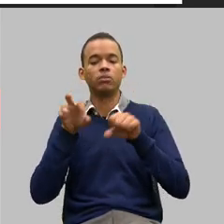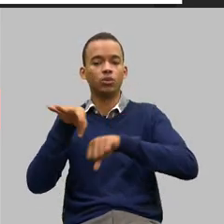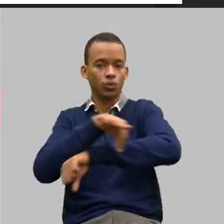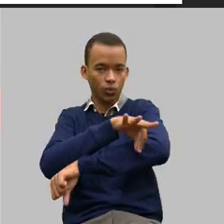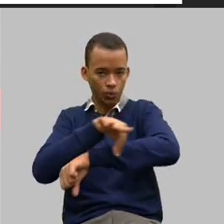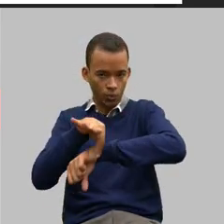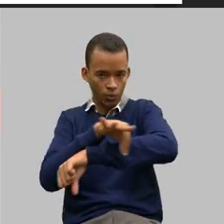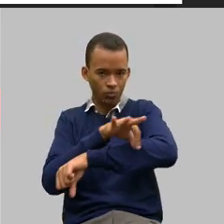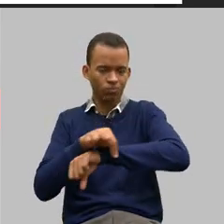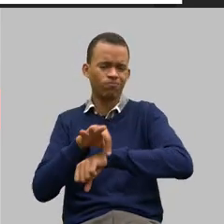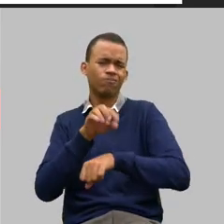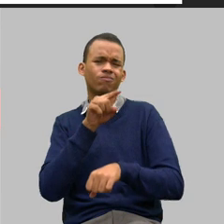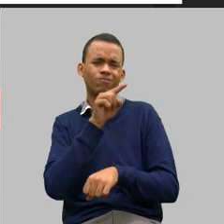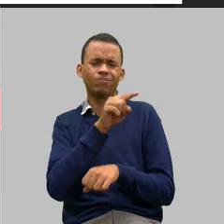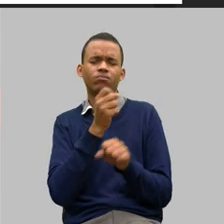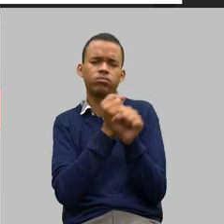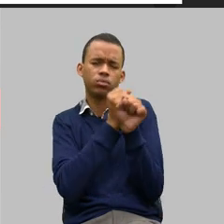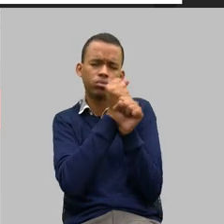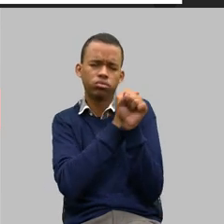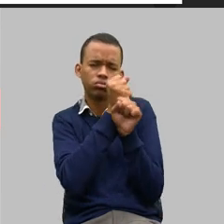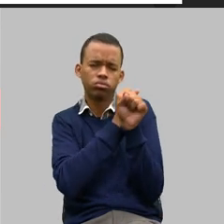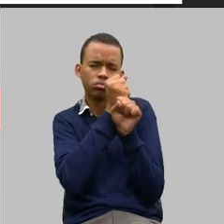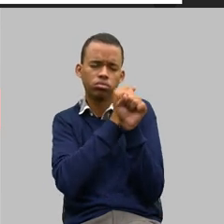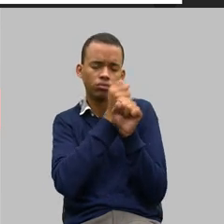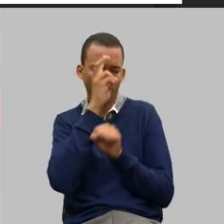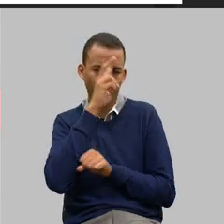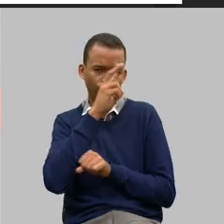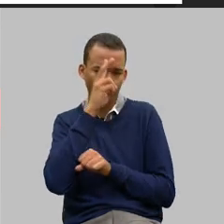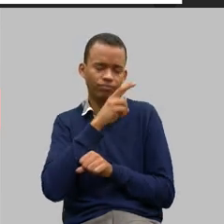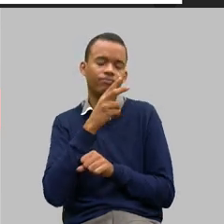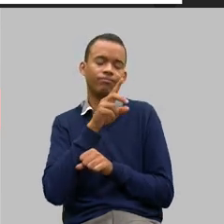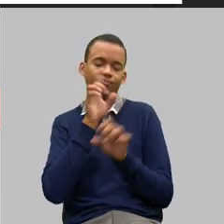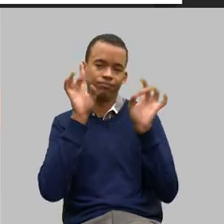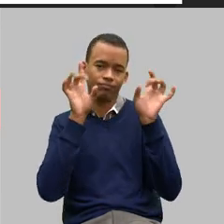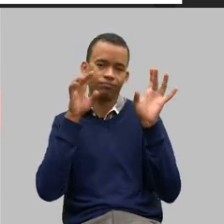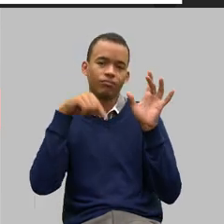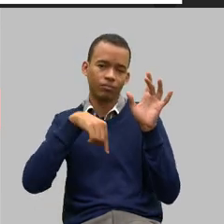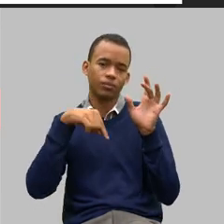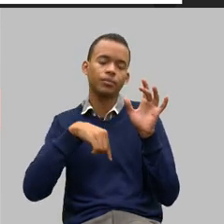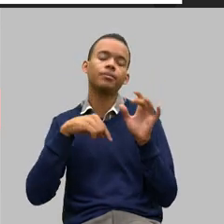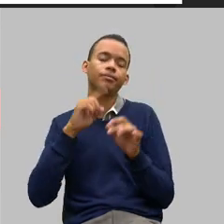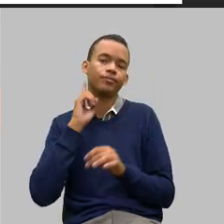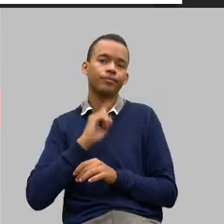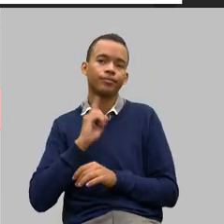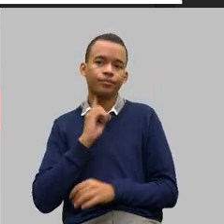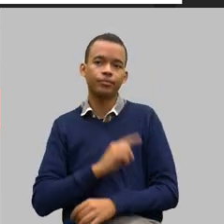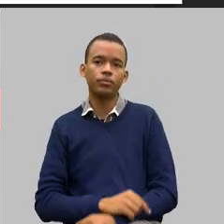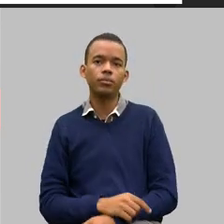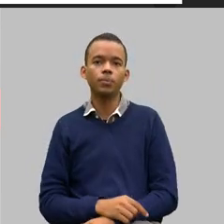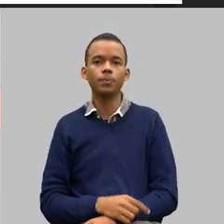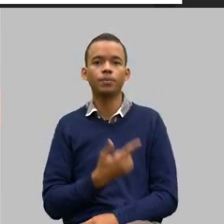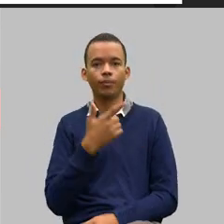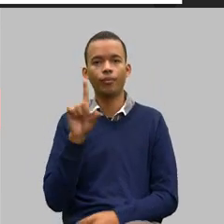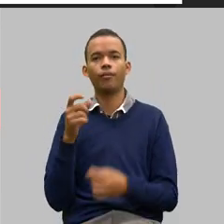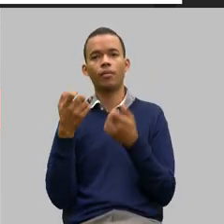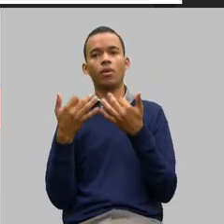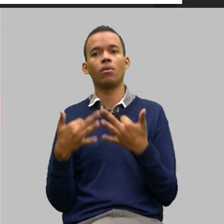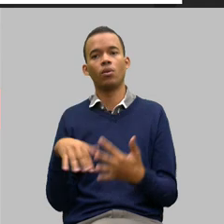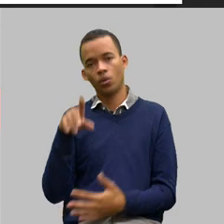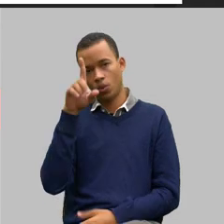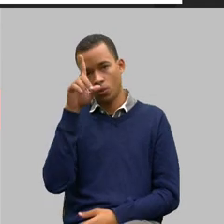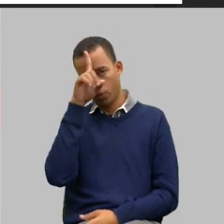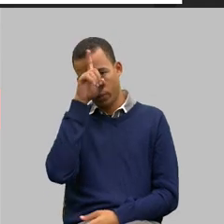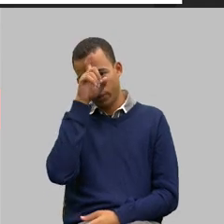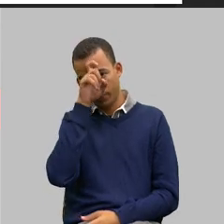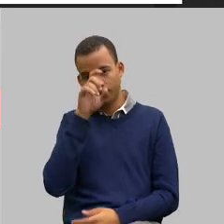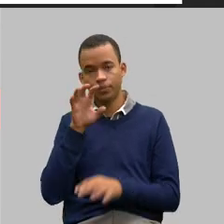né E tem tanto simbolismo para pro nosso estado e eu queria destacar aqui os hospitais regionais porque eu falo que né